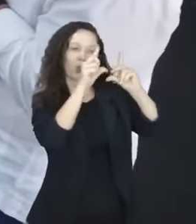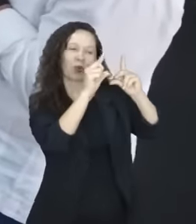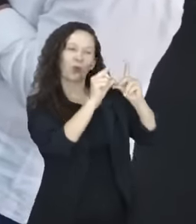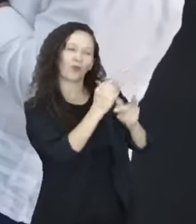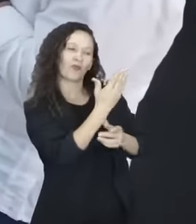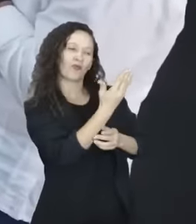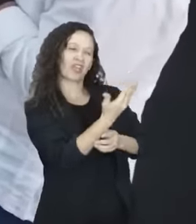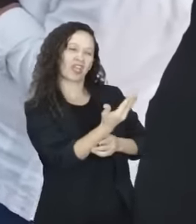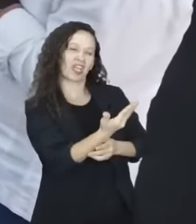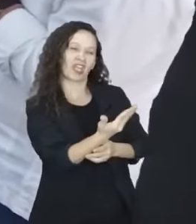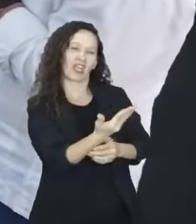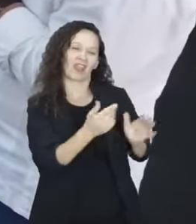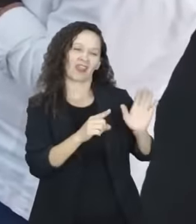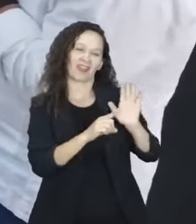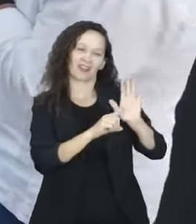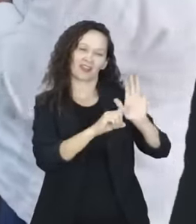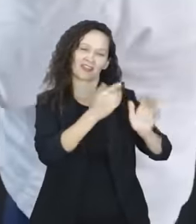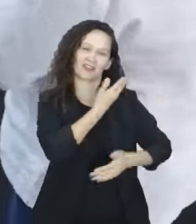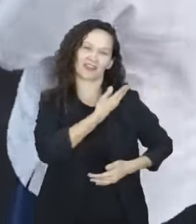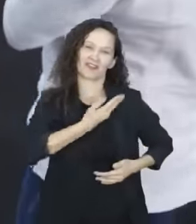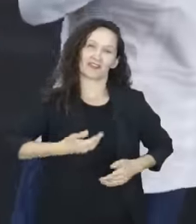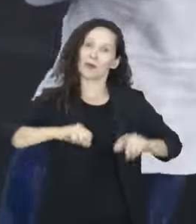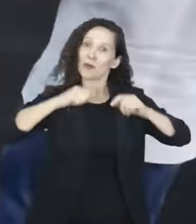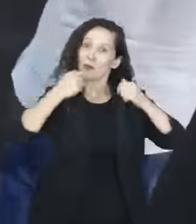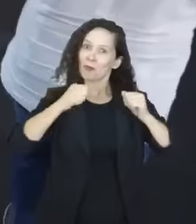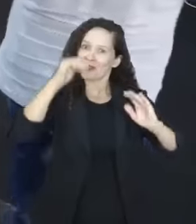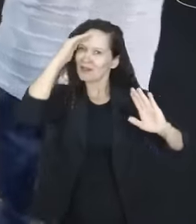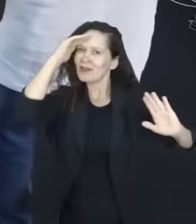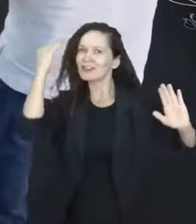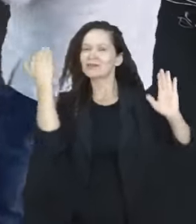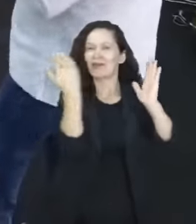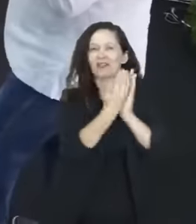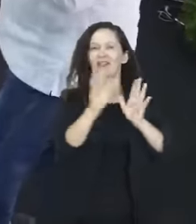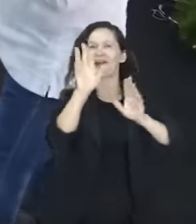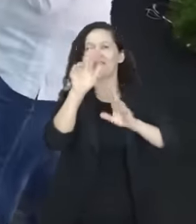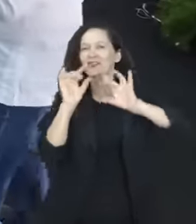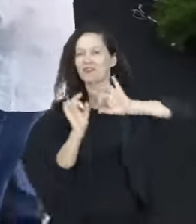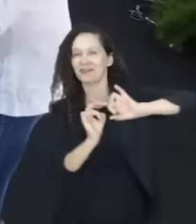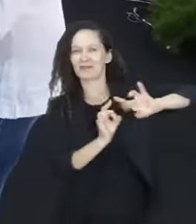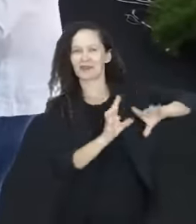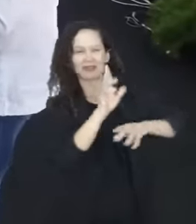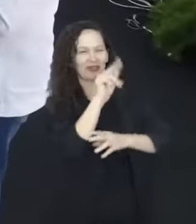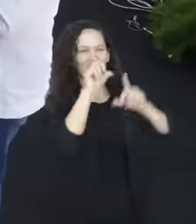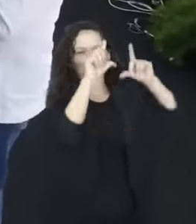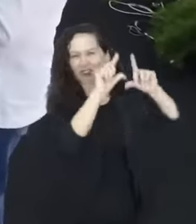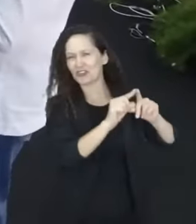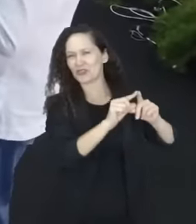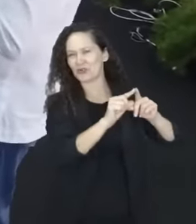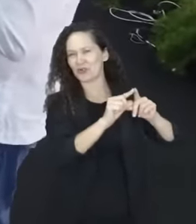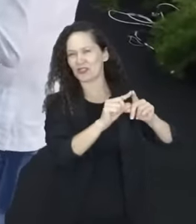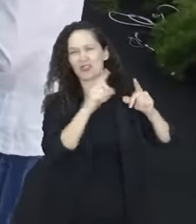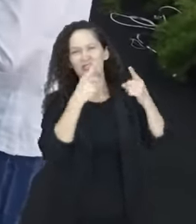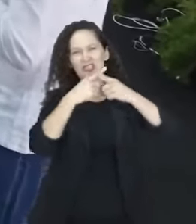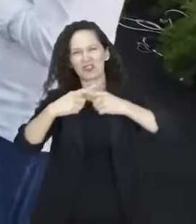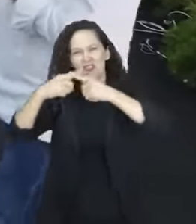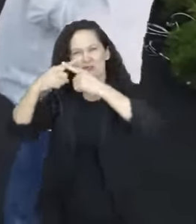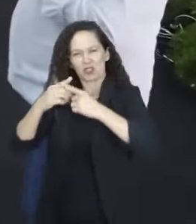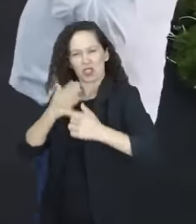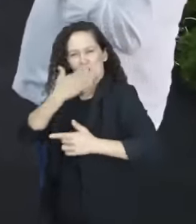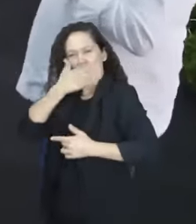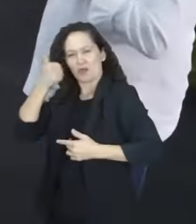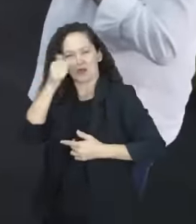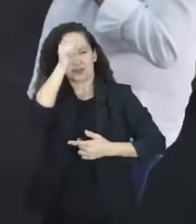governador do estado. Nunca. Nunca tente disputar a hegemonia. Nunca tente